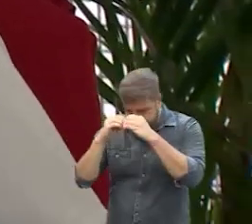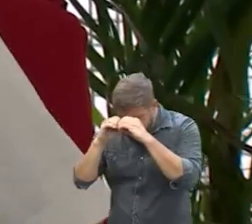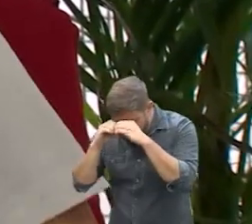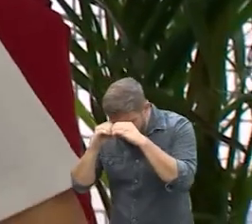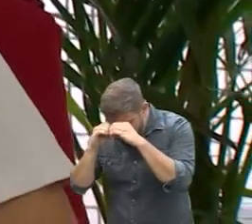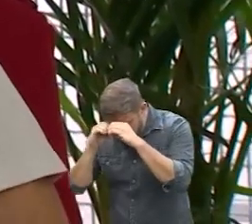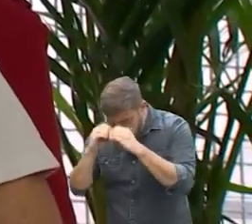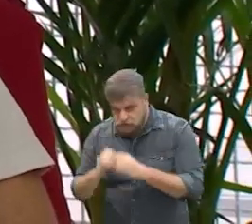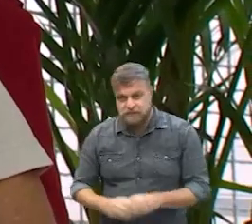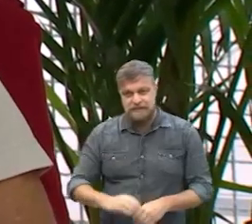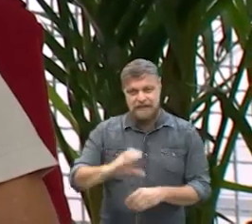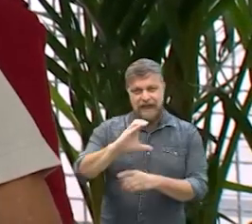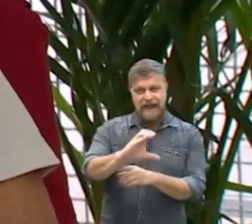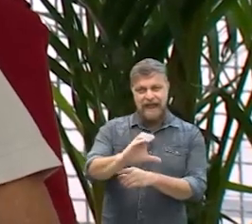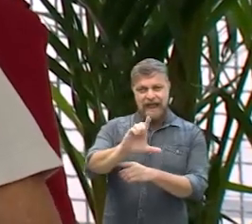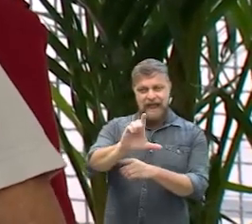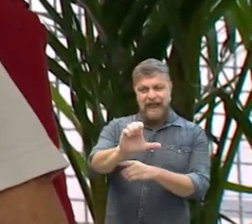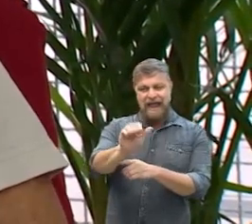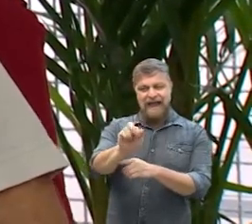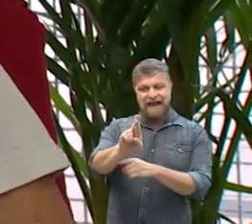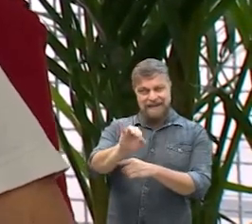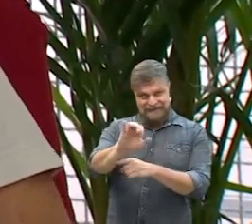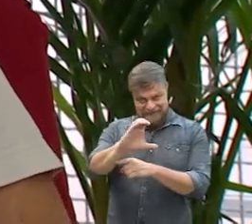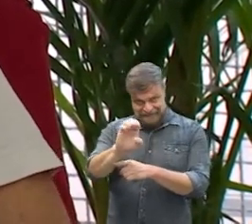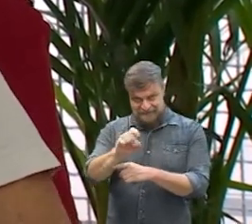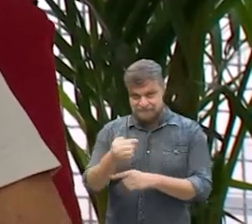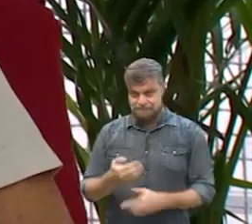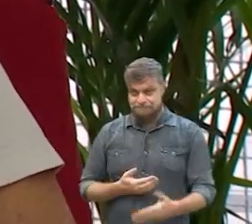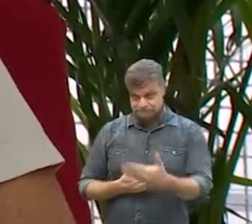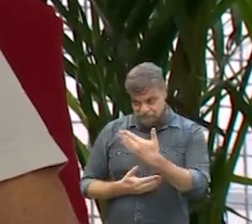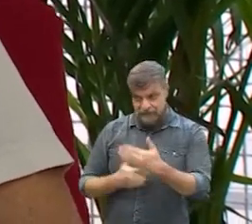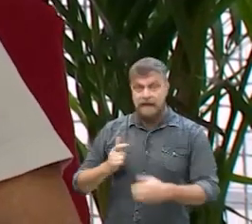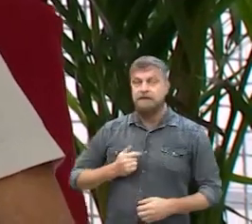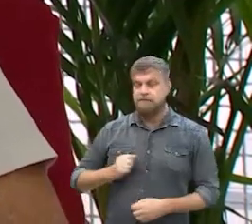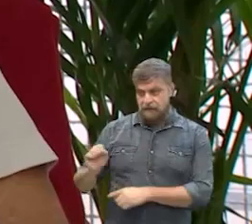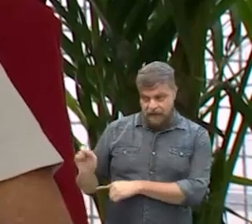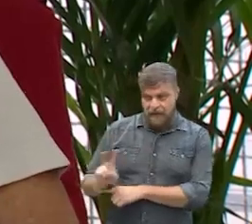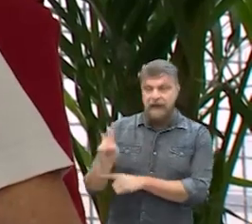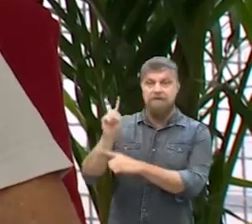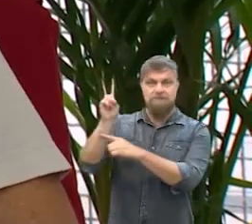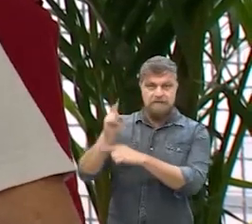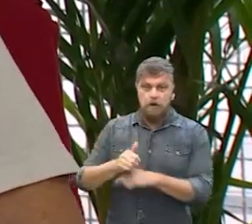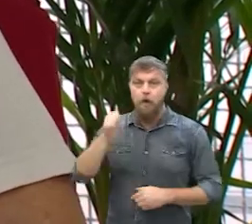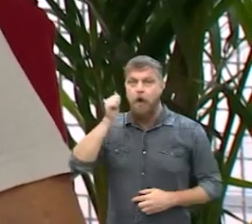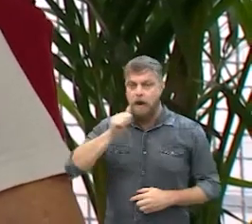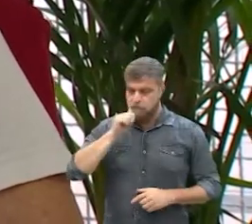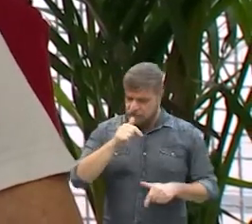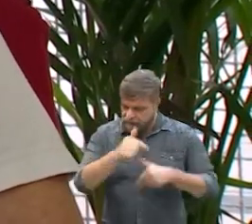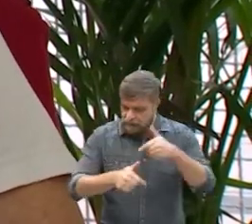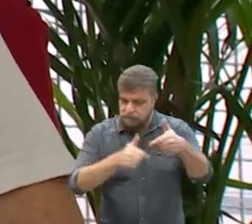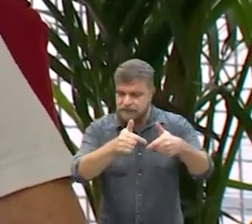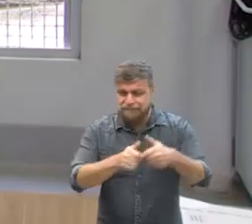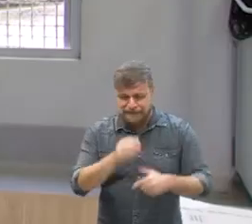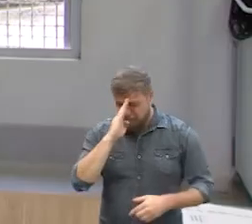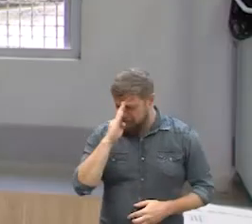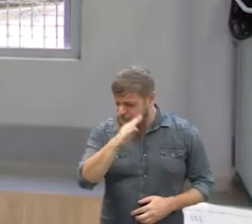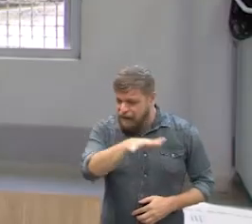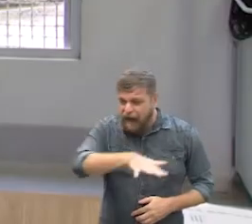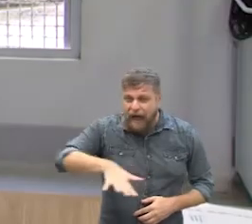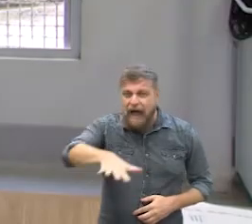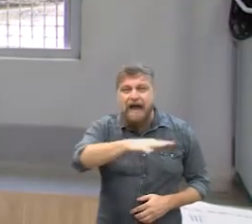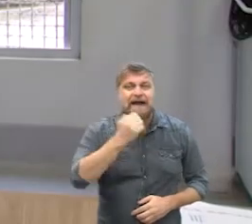Unicamp, Clarice valoriza o papel da mulher no mercado de trabalho, principalmente na ciência.